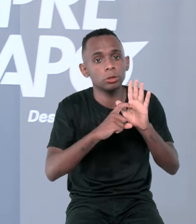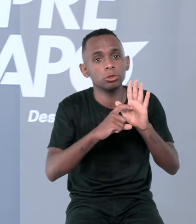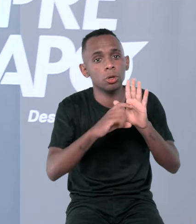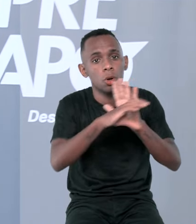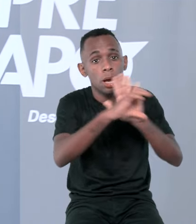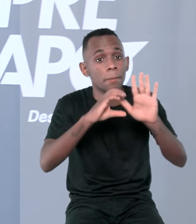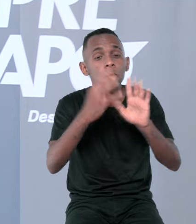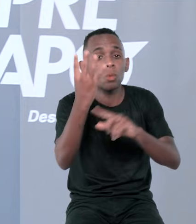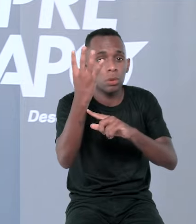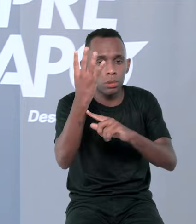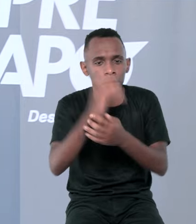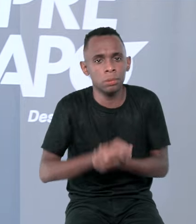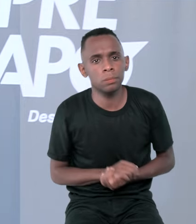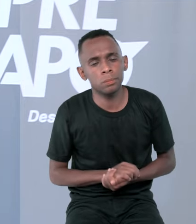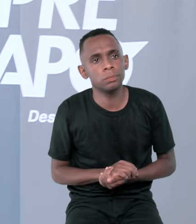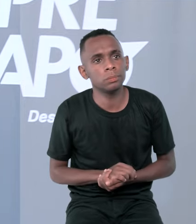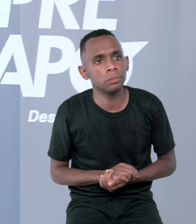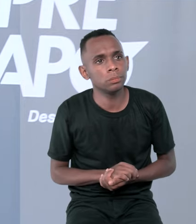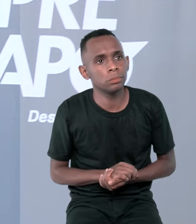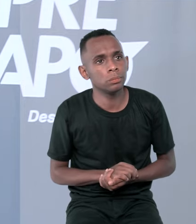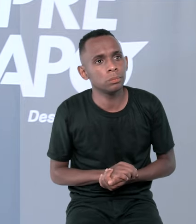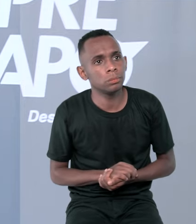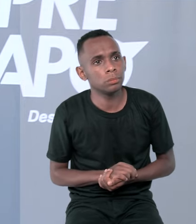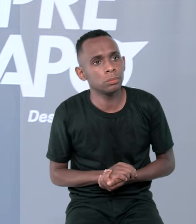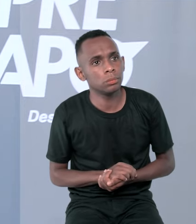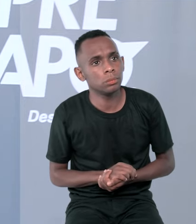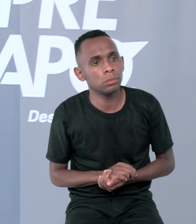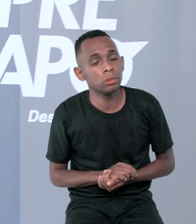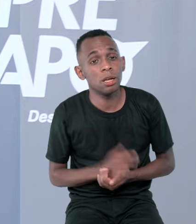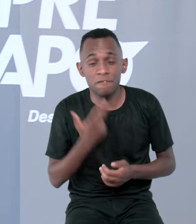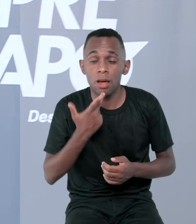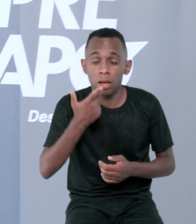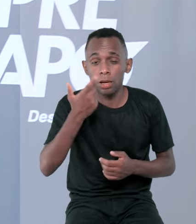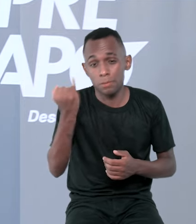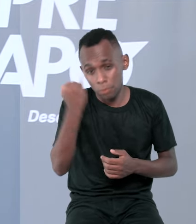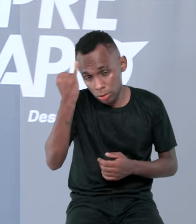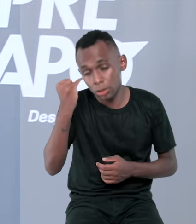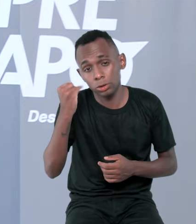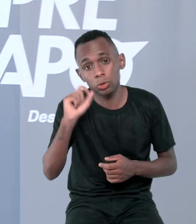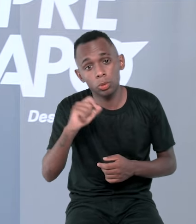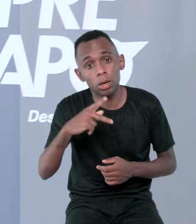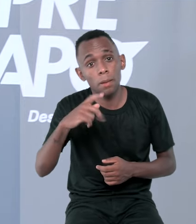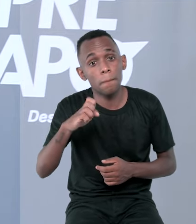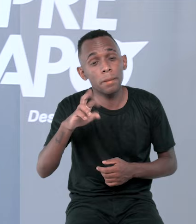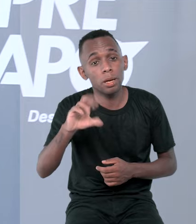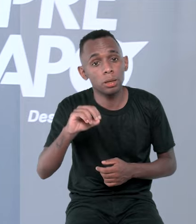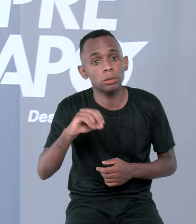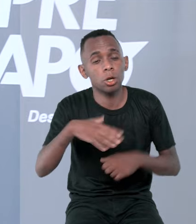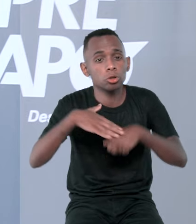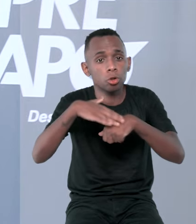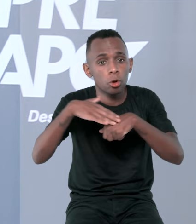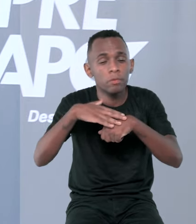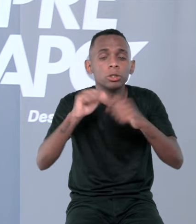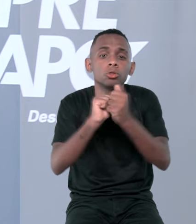4. Sem querer ser redundante, mas é bom a gente frisar, que é Pedro rememorando, né, as conversas que ele